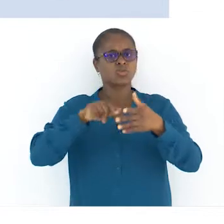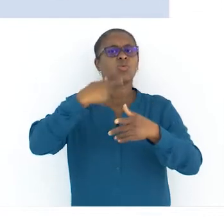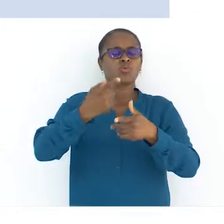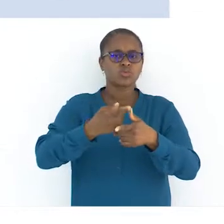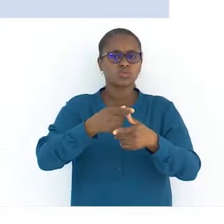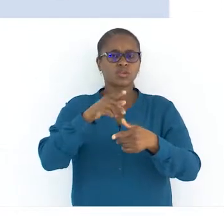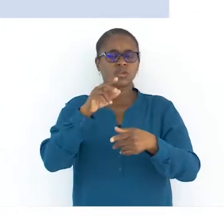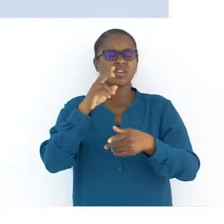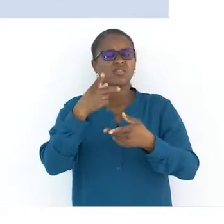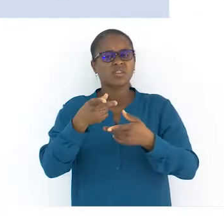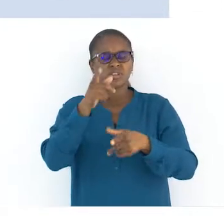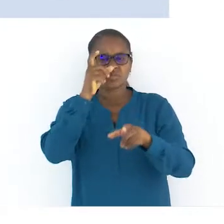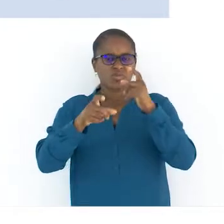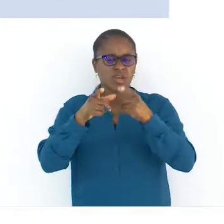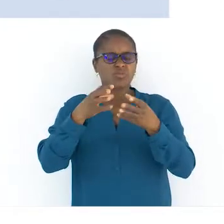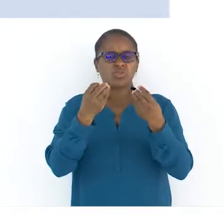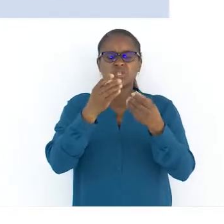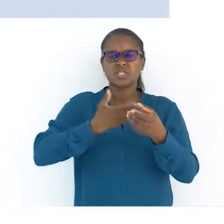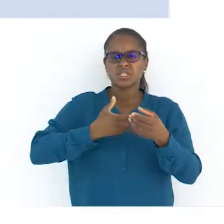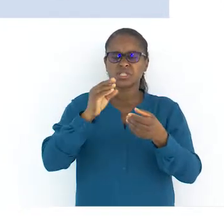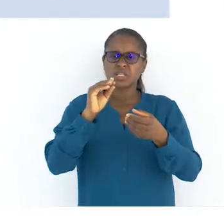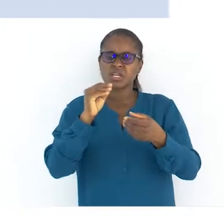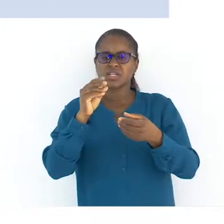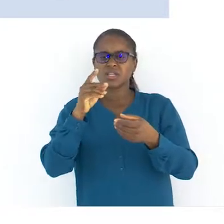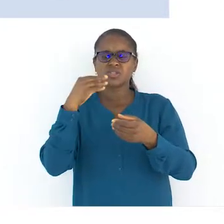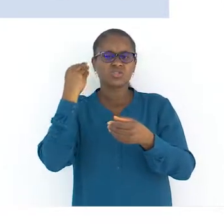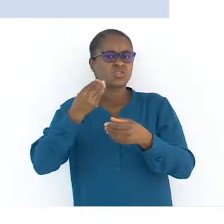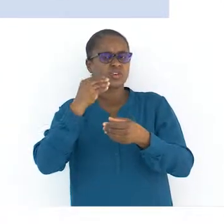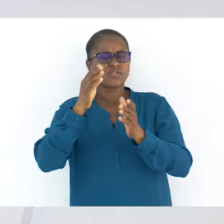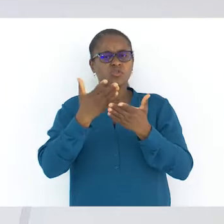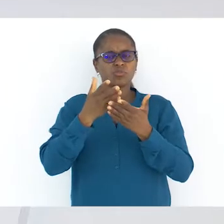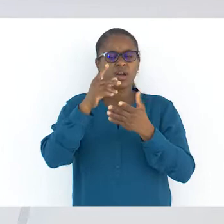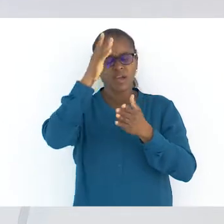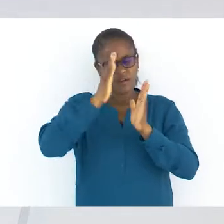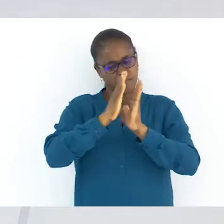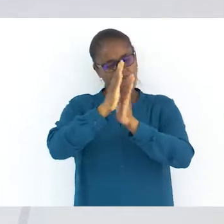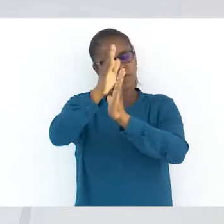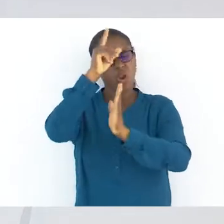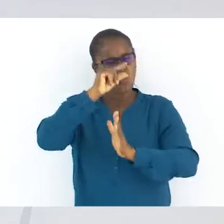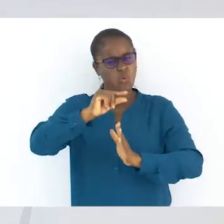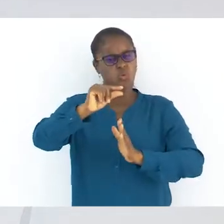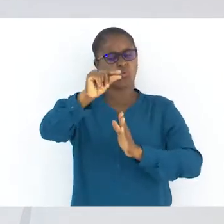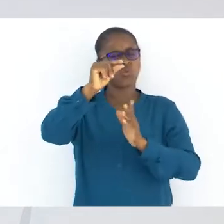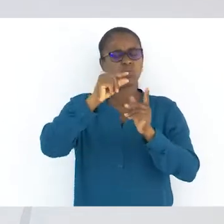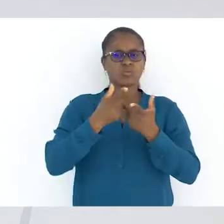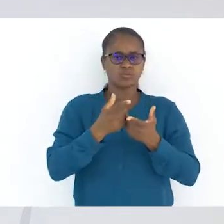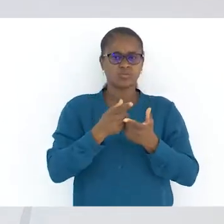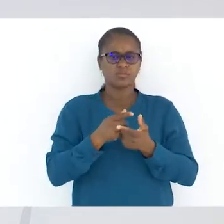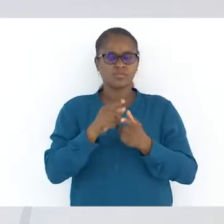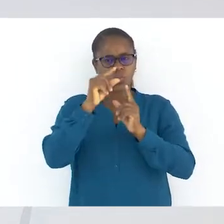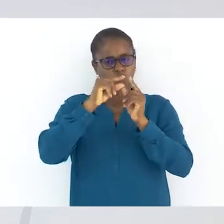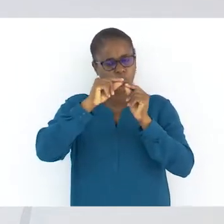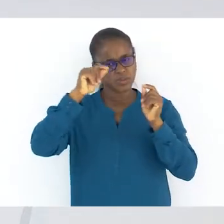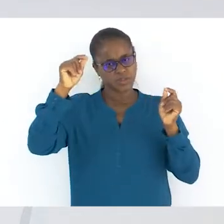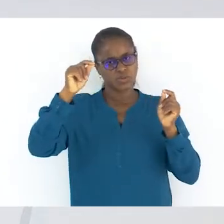várias dezenas de jovens, uma longa fila. Meninos, muito bem. Neste texto que estamos a ver, este texto